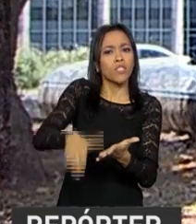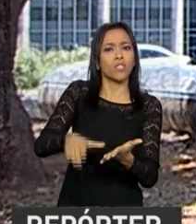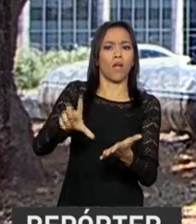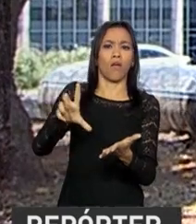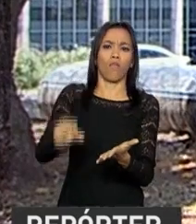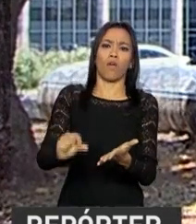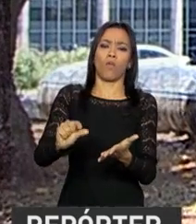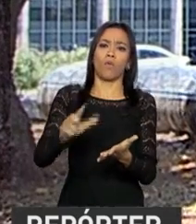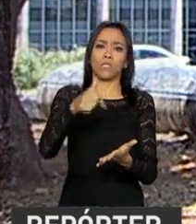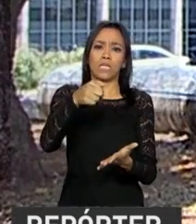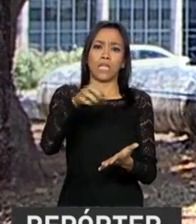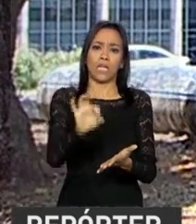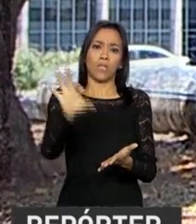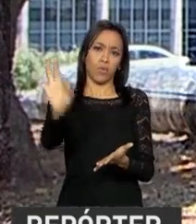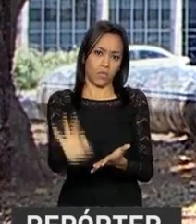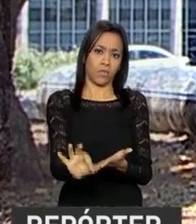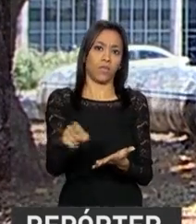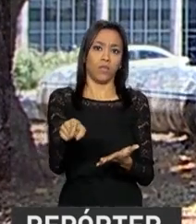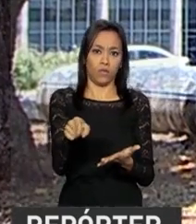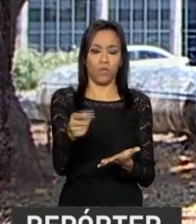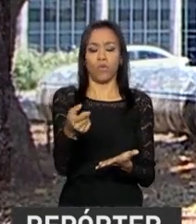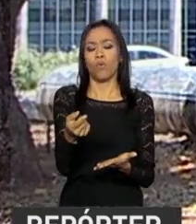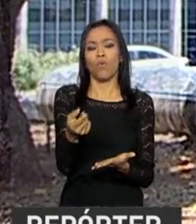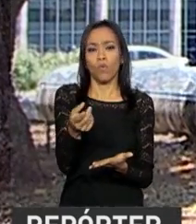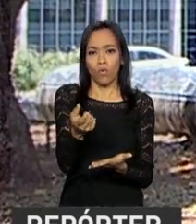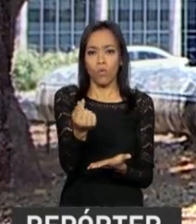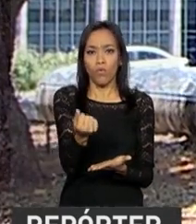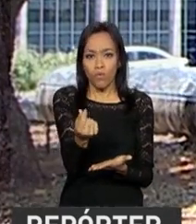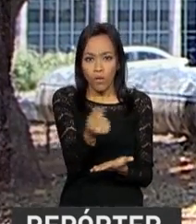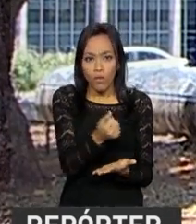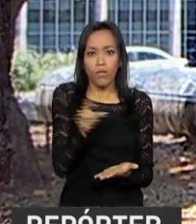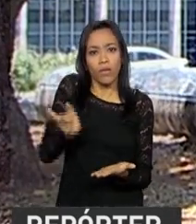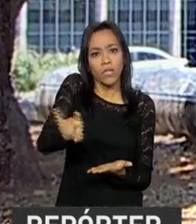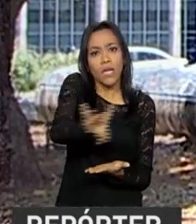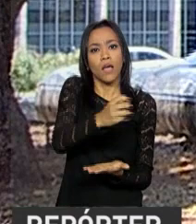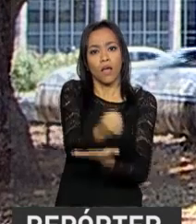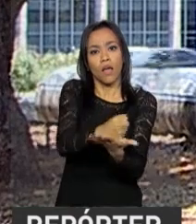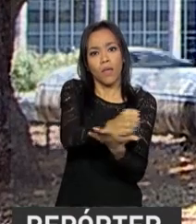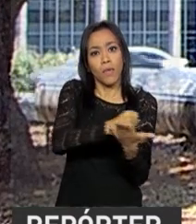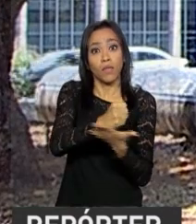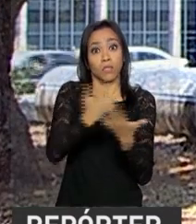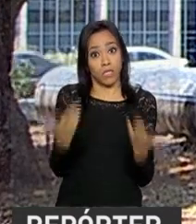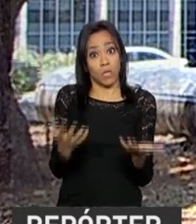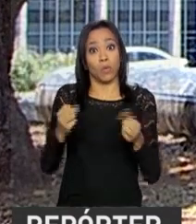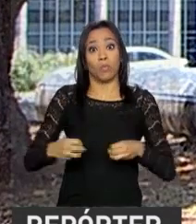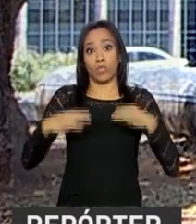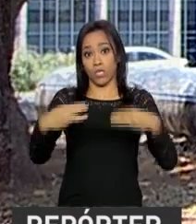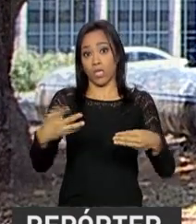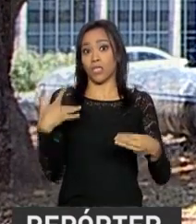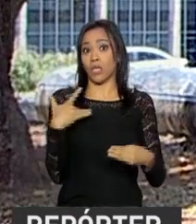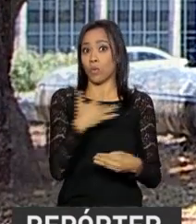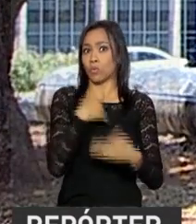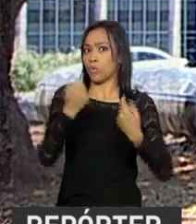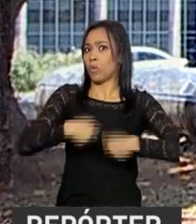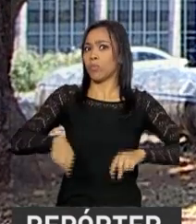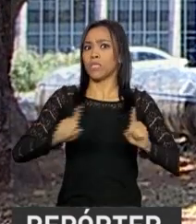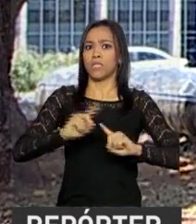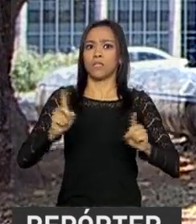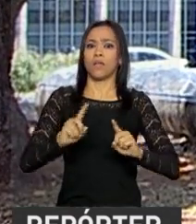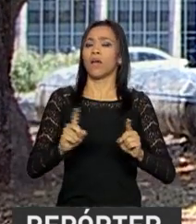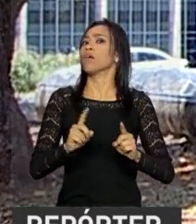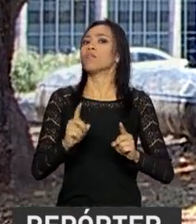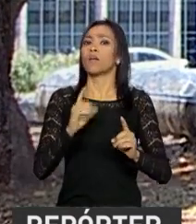em 70% o preço de cada um dos comprimidos. Isso fez com que o Ministério da Saúde não precisasse